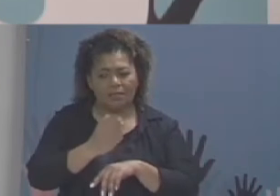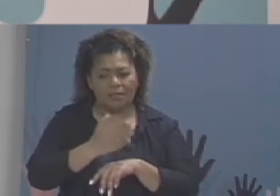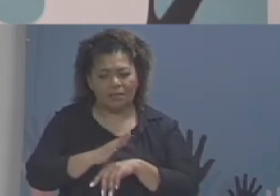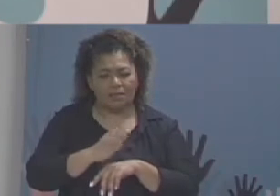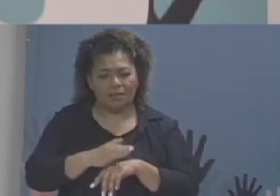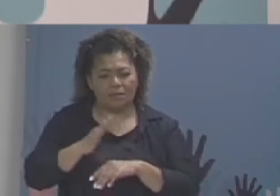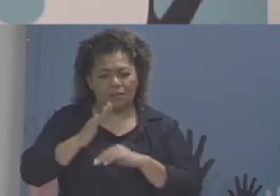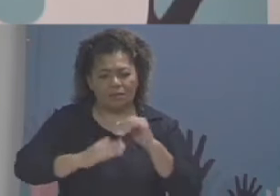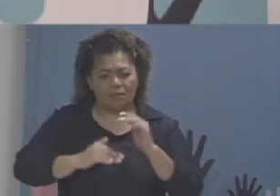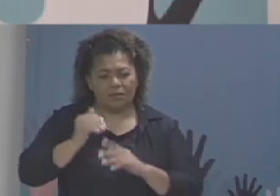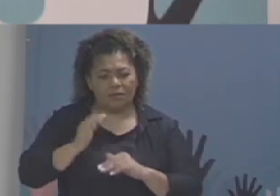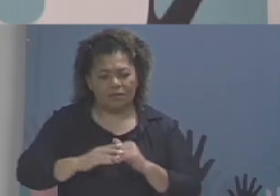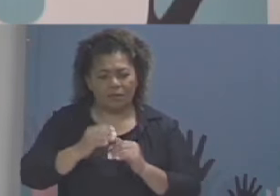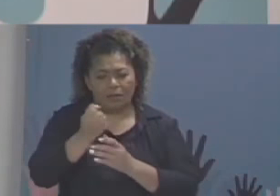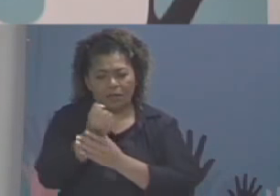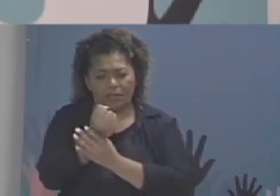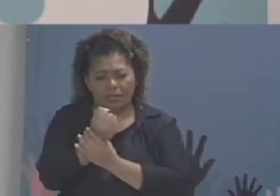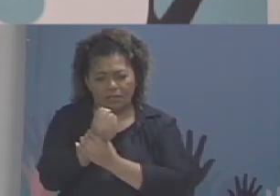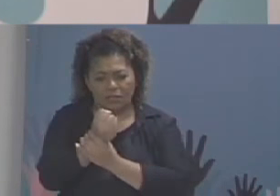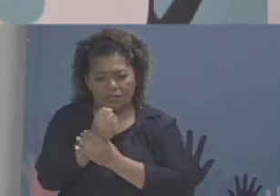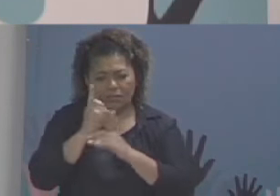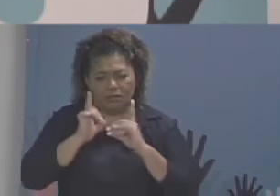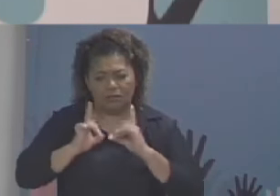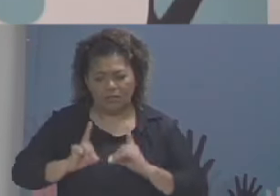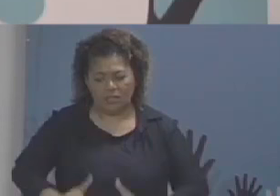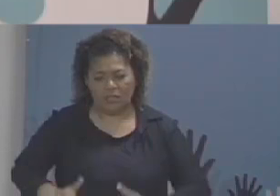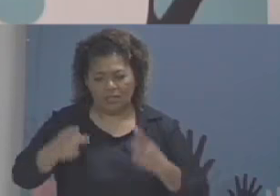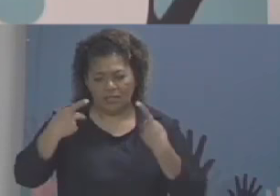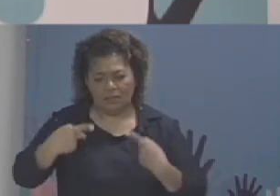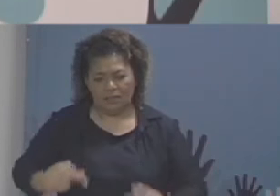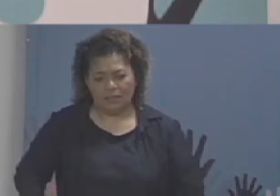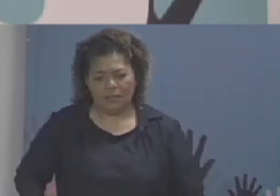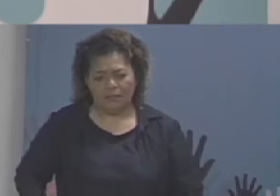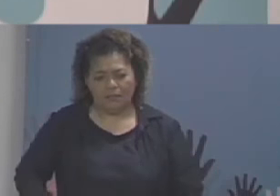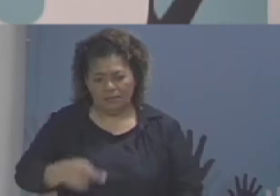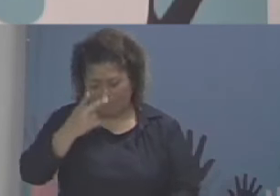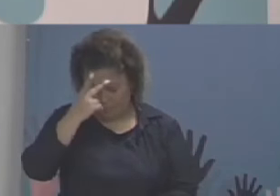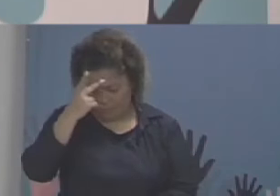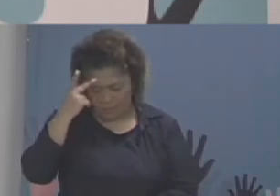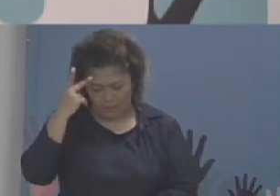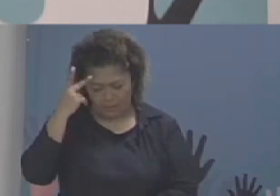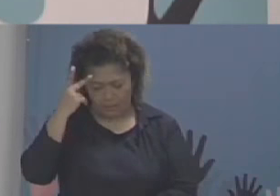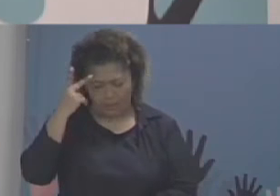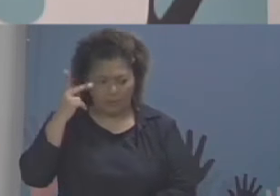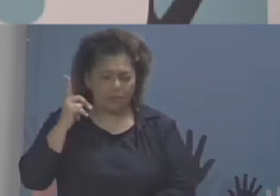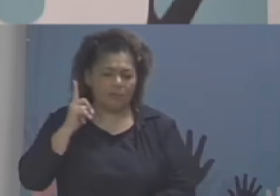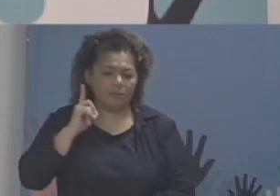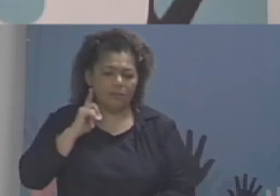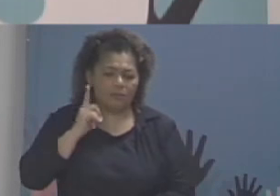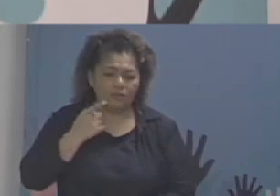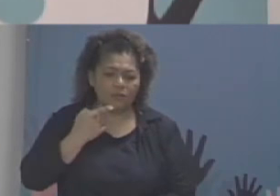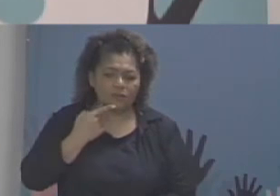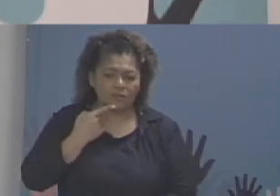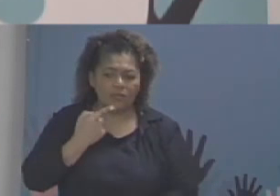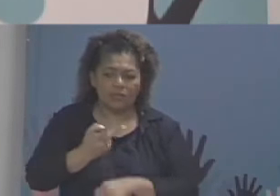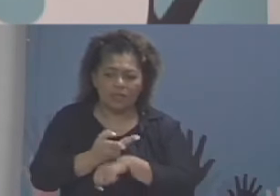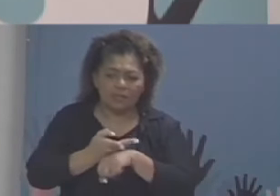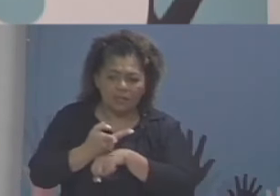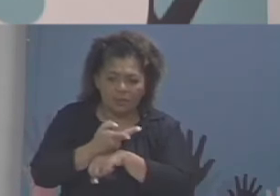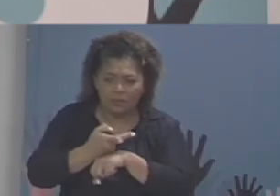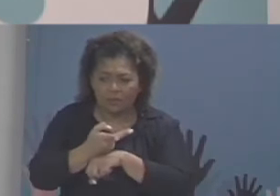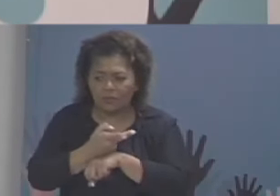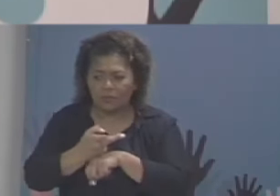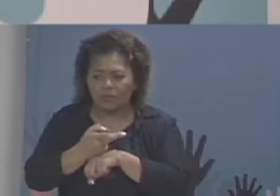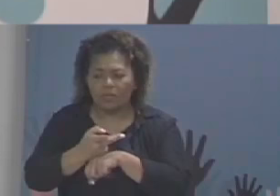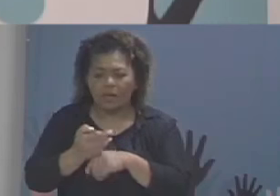quanto à garantia do direito à privacidade da pessoa surda, que busca atendimento psicológico, visto que